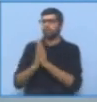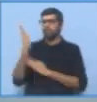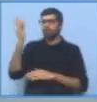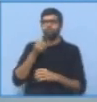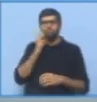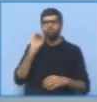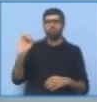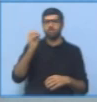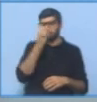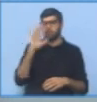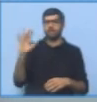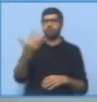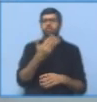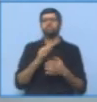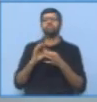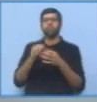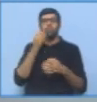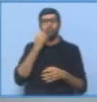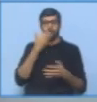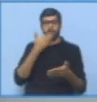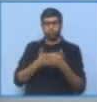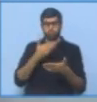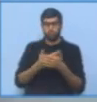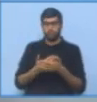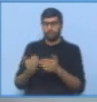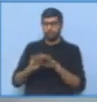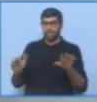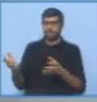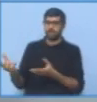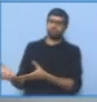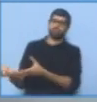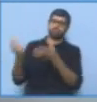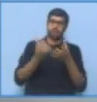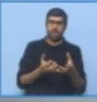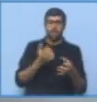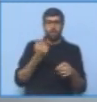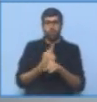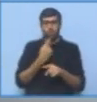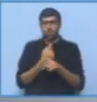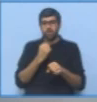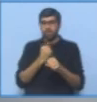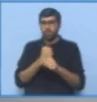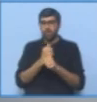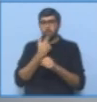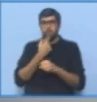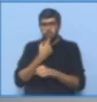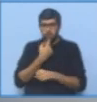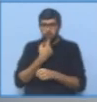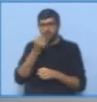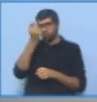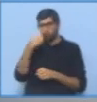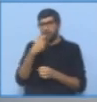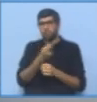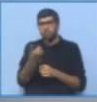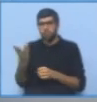para uma sopa chegar à nossa mesa há um trabalho imenso. E há um conjunto de histórias, e há um conjunto de dádivas,